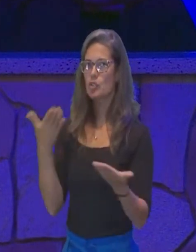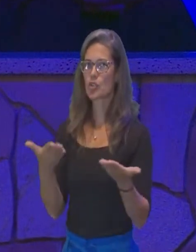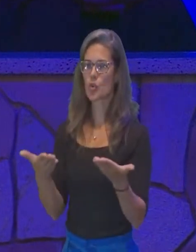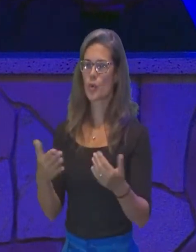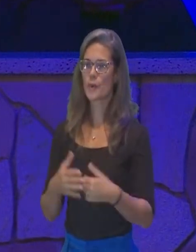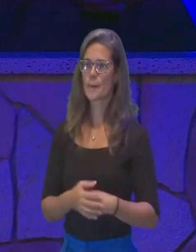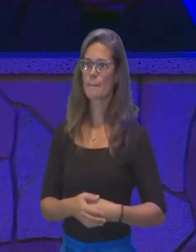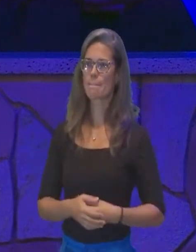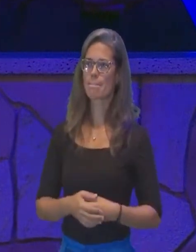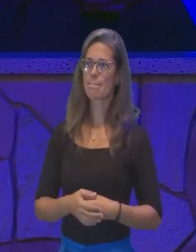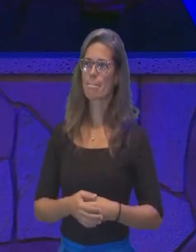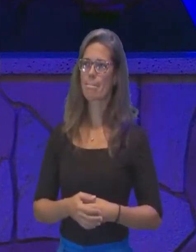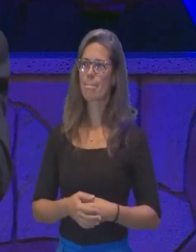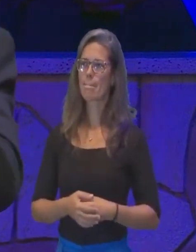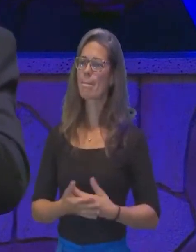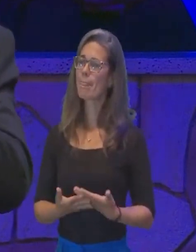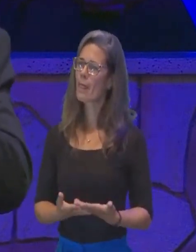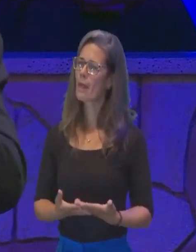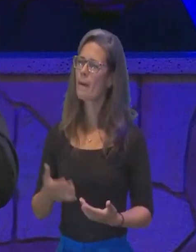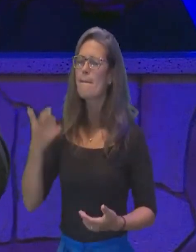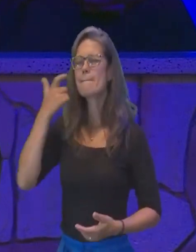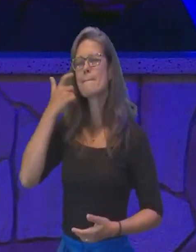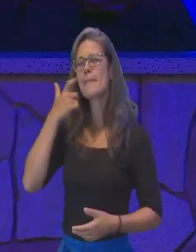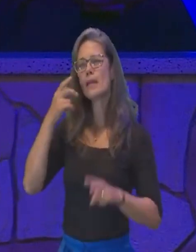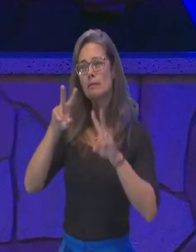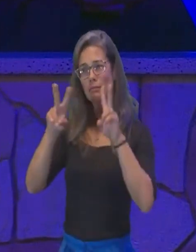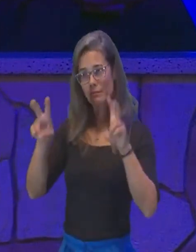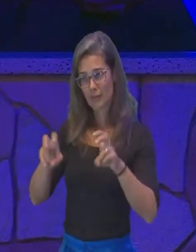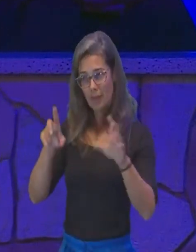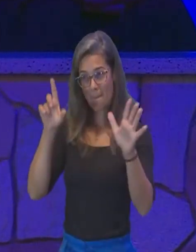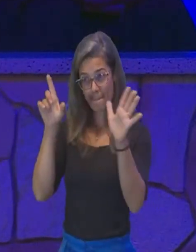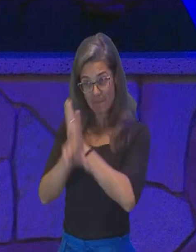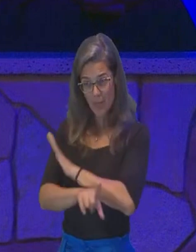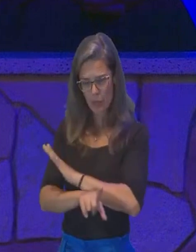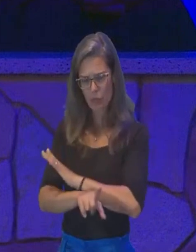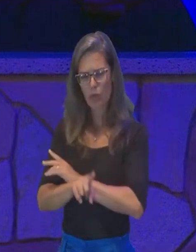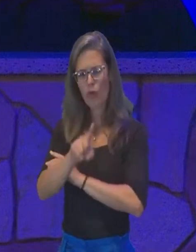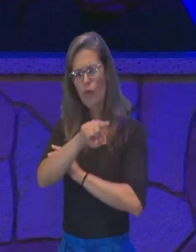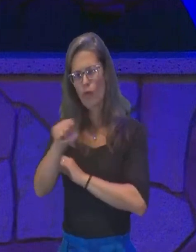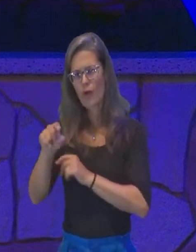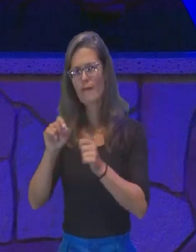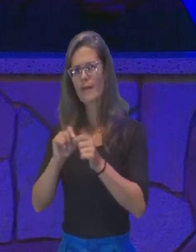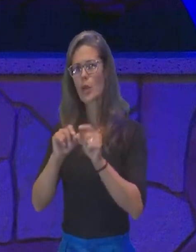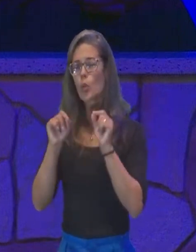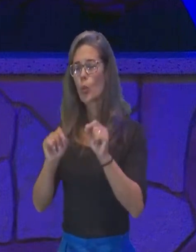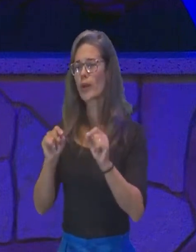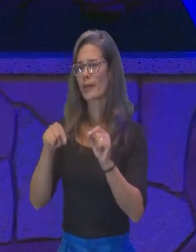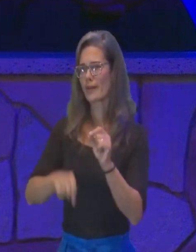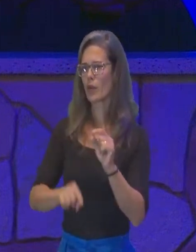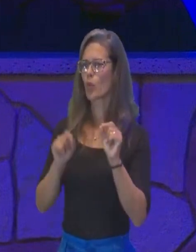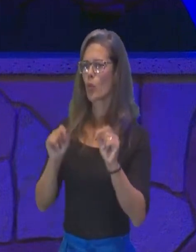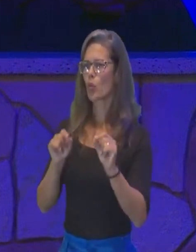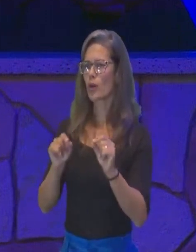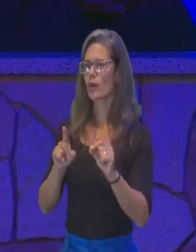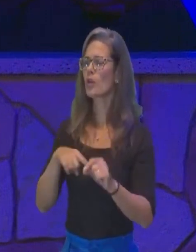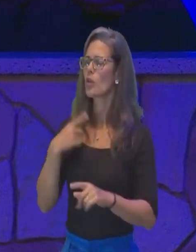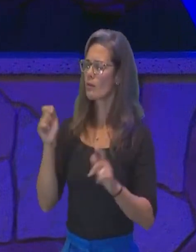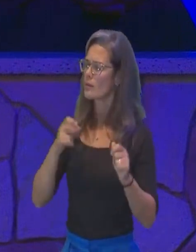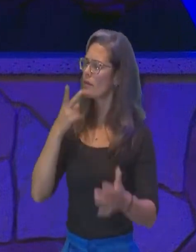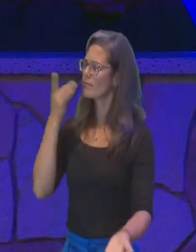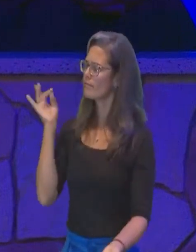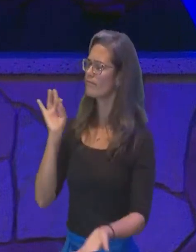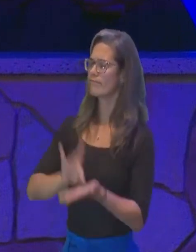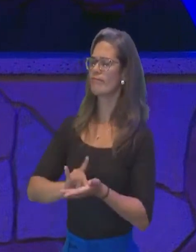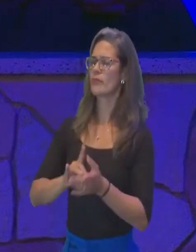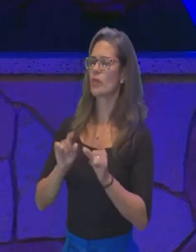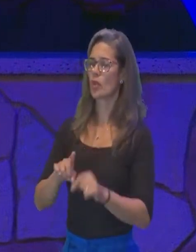pensando nesta pergunta, o que fazes aqui? Nós podemos afirmar com toda a propriedade que